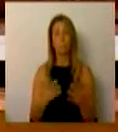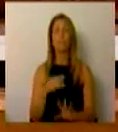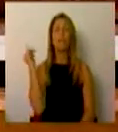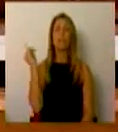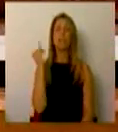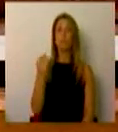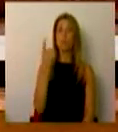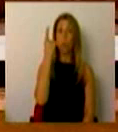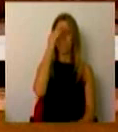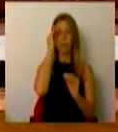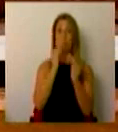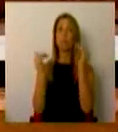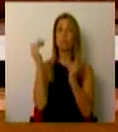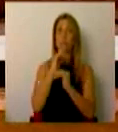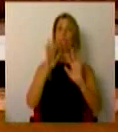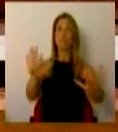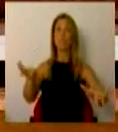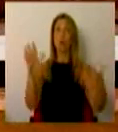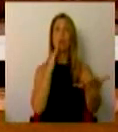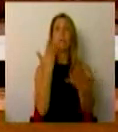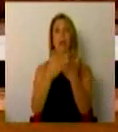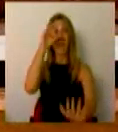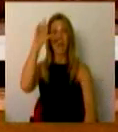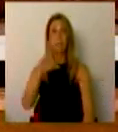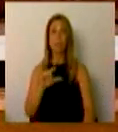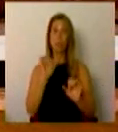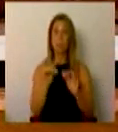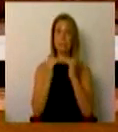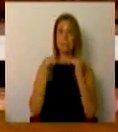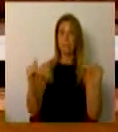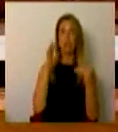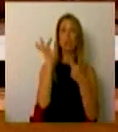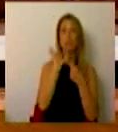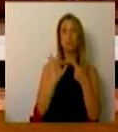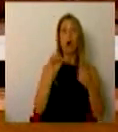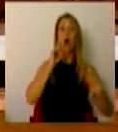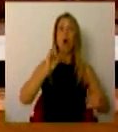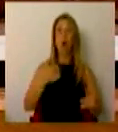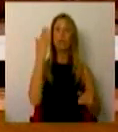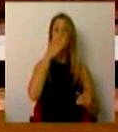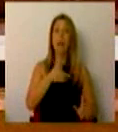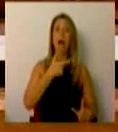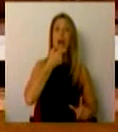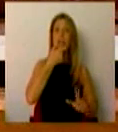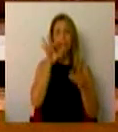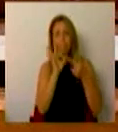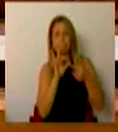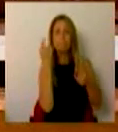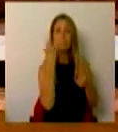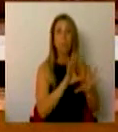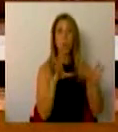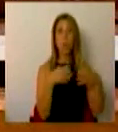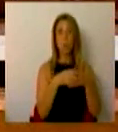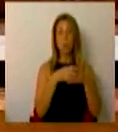superior só poderá conferir o grau de licenciado numa determinada especialidade se, entre outros requisitos, dispuser de um corpo